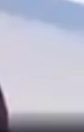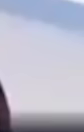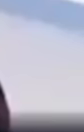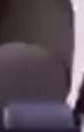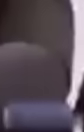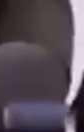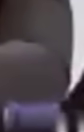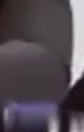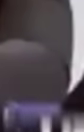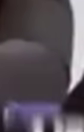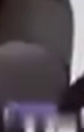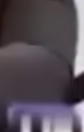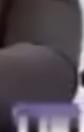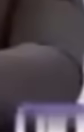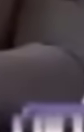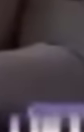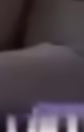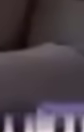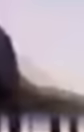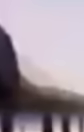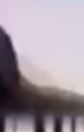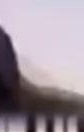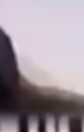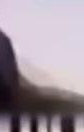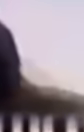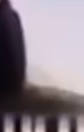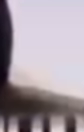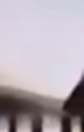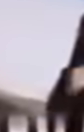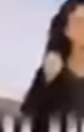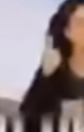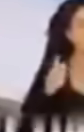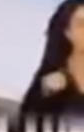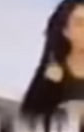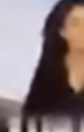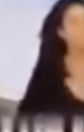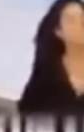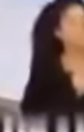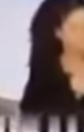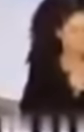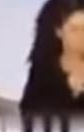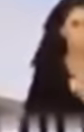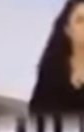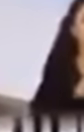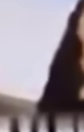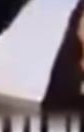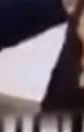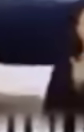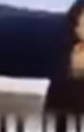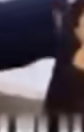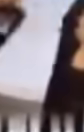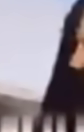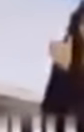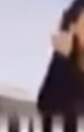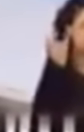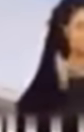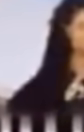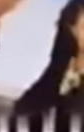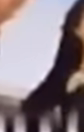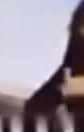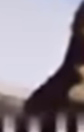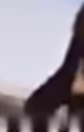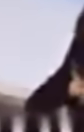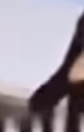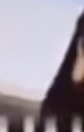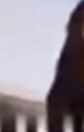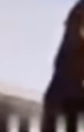nós fizemos mais de 40 operações de combate à corrupção, e são casos que a gente segue investigando e segue com desdobramentos, como temos casos importantes em andamento